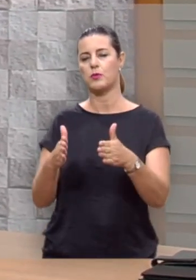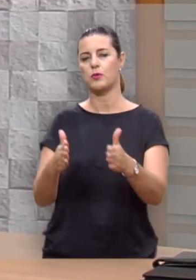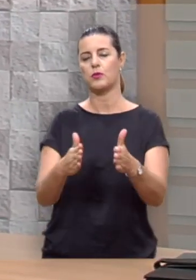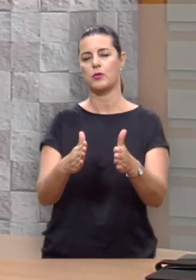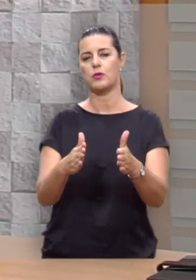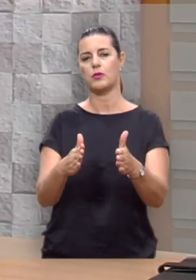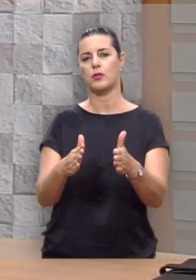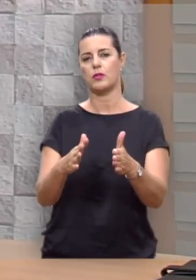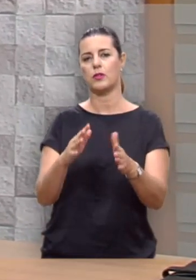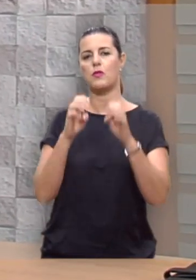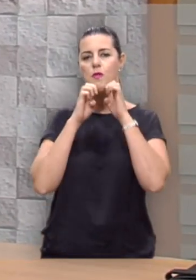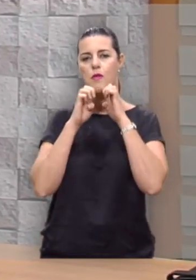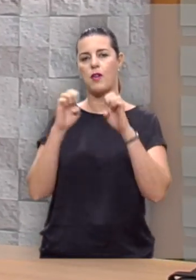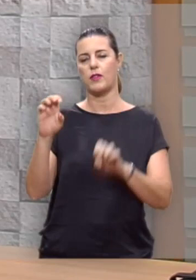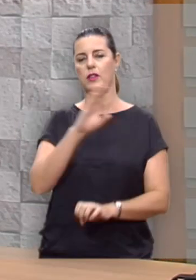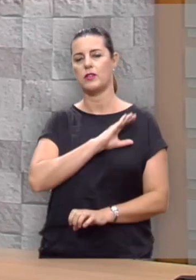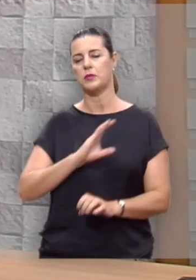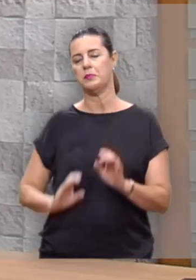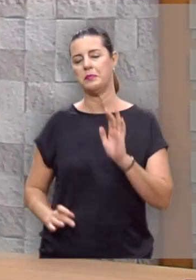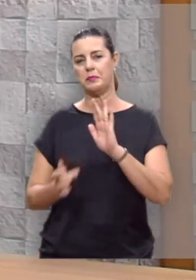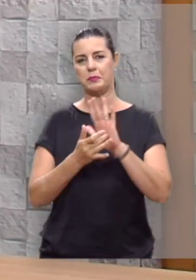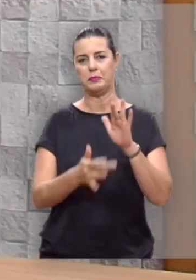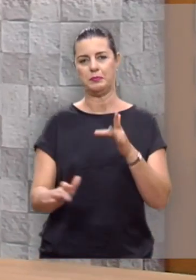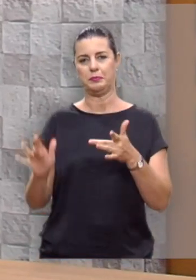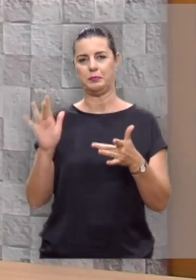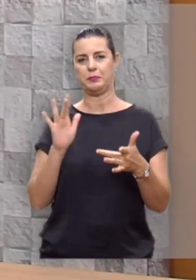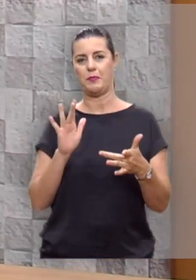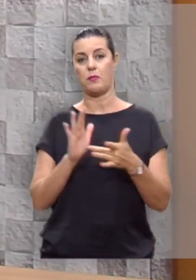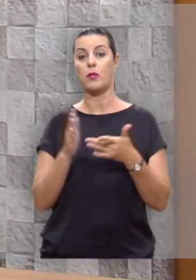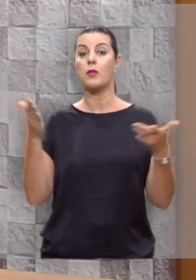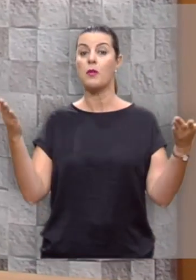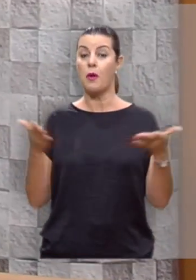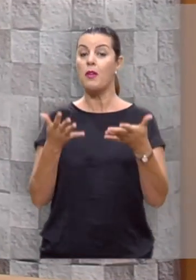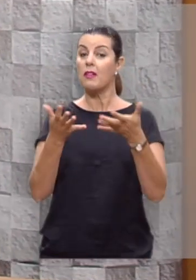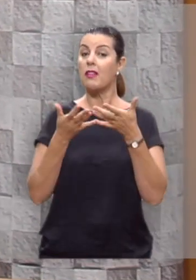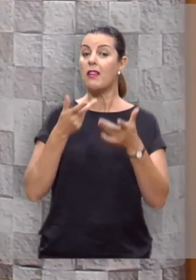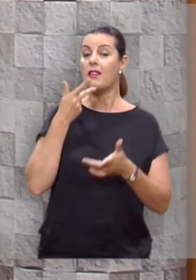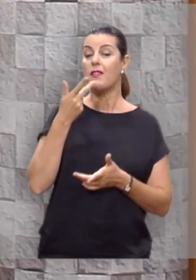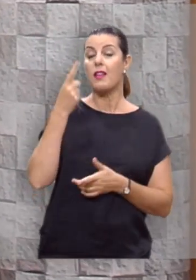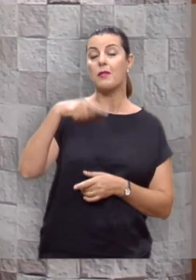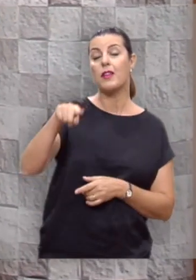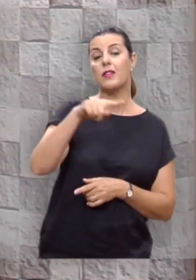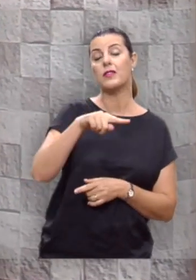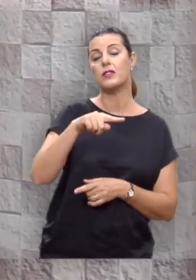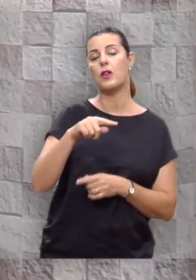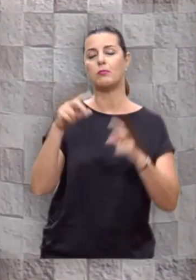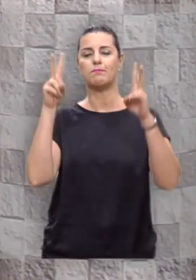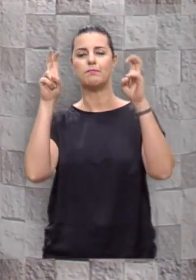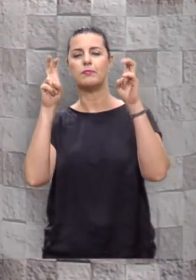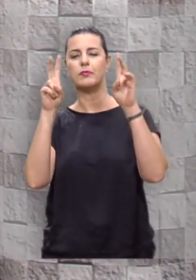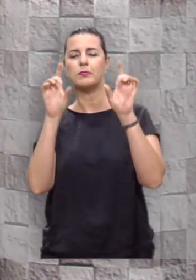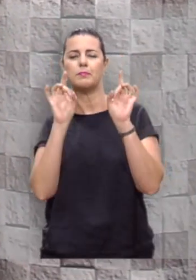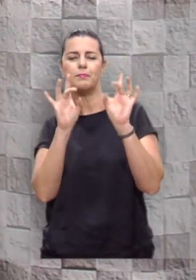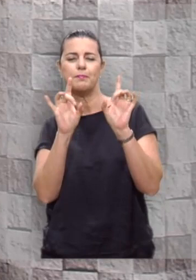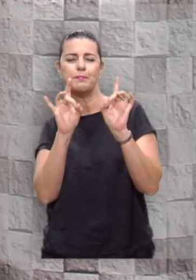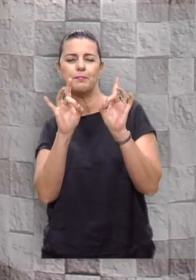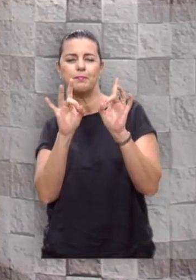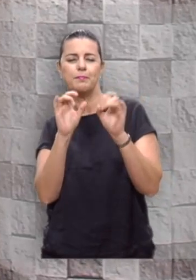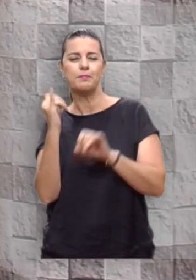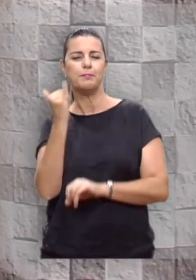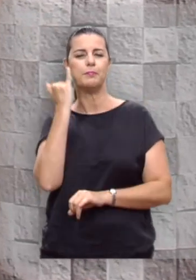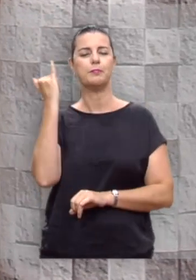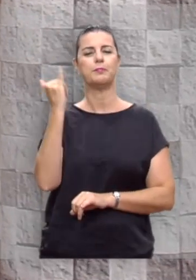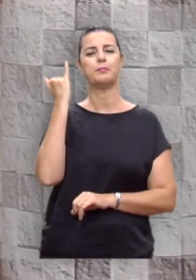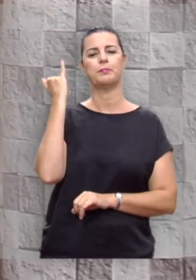caminhos do Evangelho de Cristo Jesus. Hoje eu quero tratar com você de um assunto